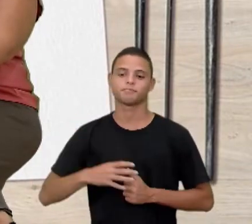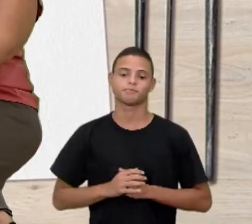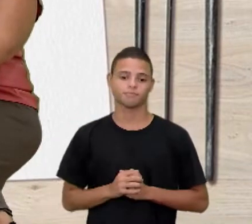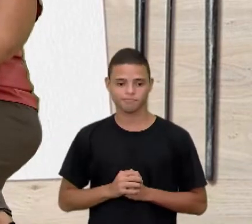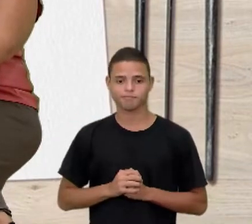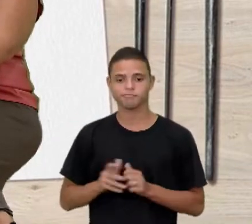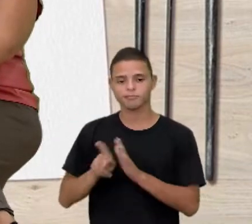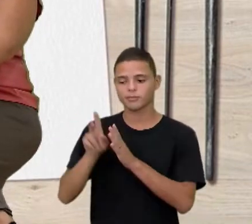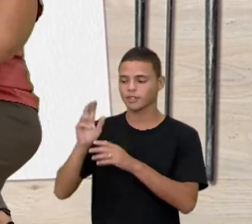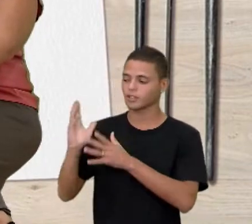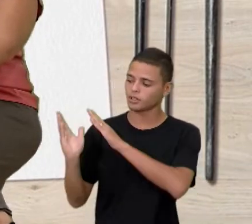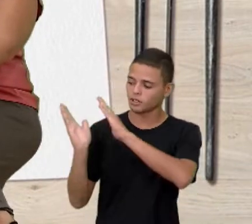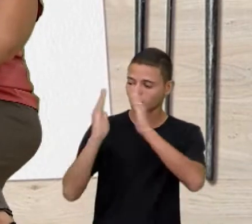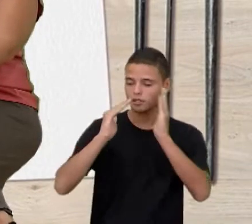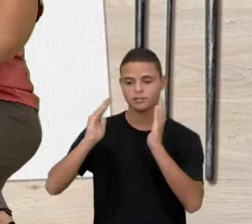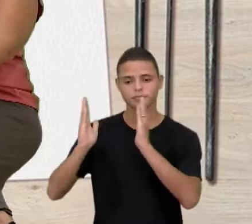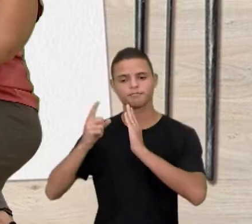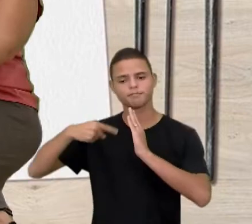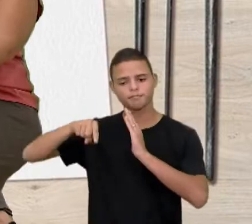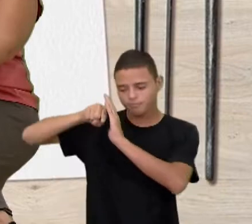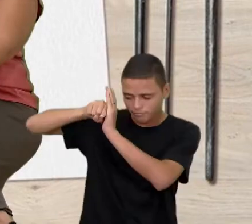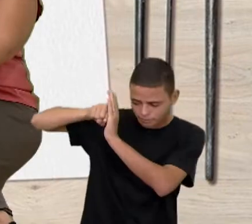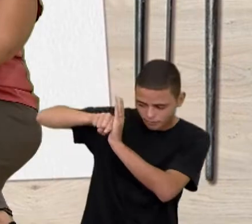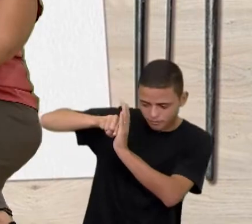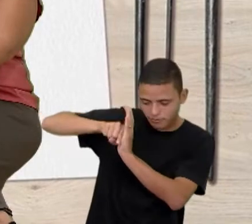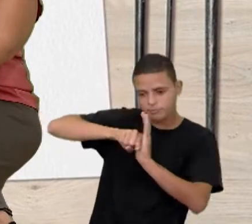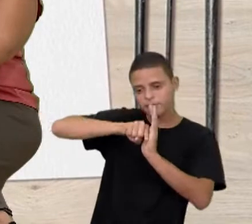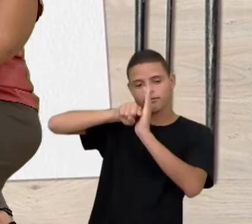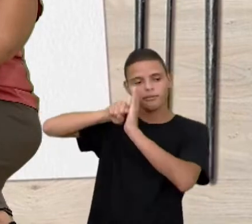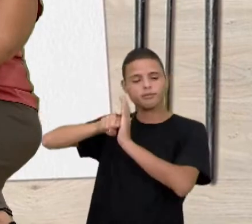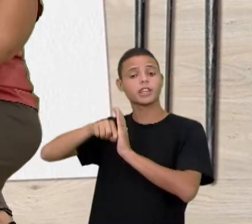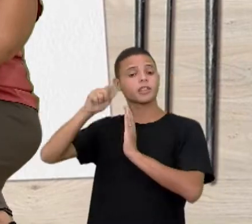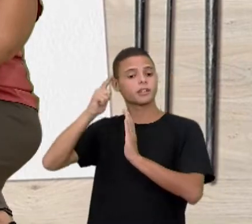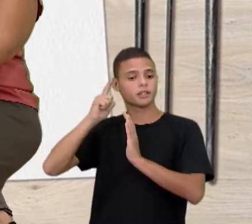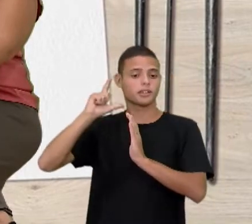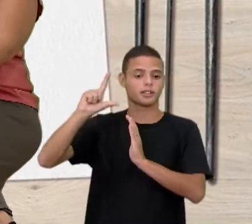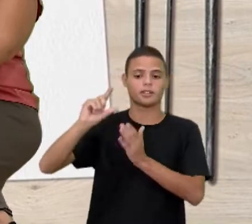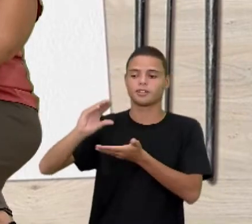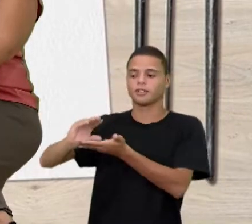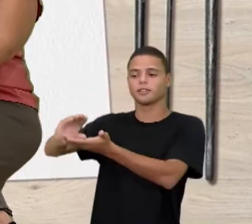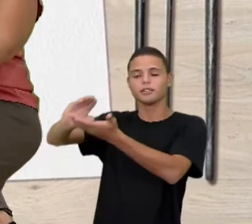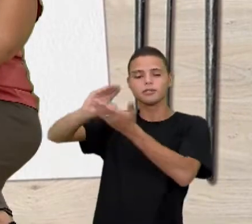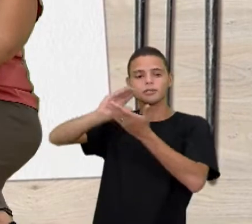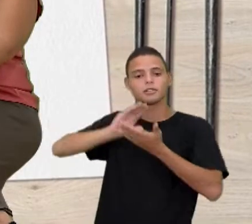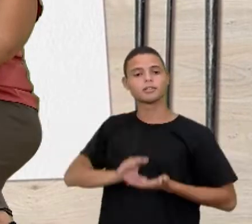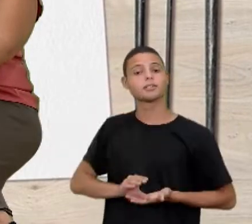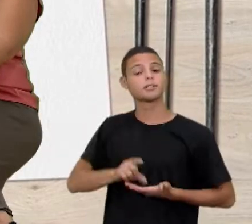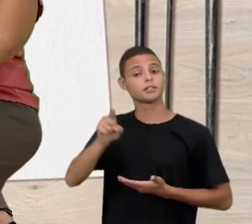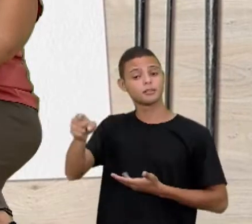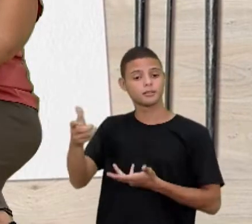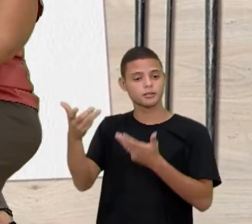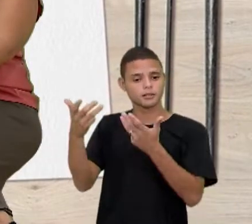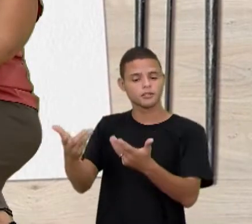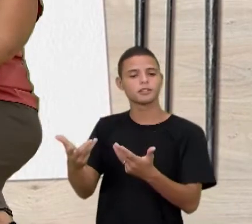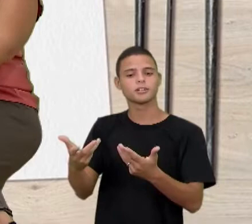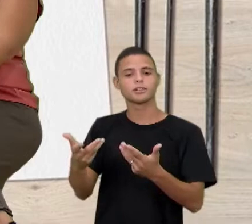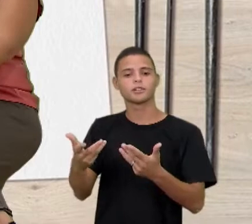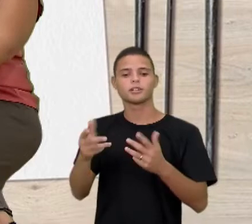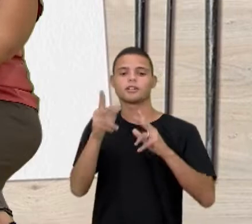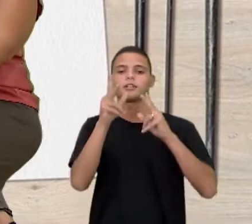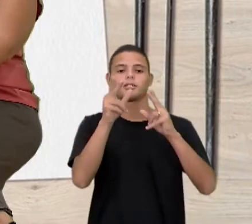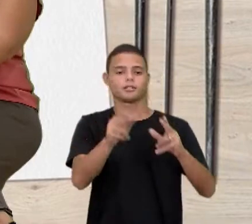de ecossistema. Então eu tive que pesquisar aquilo para ganhar um presente. Só que ele queria que eu fizesse em formato de